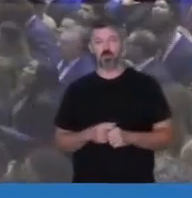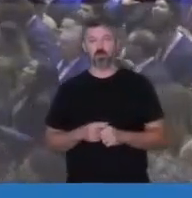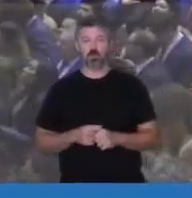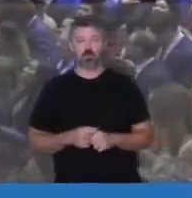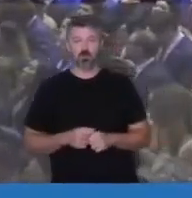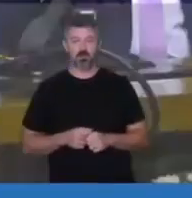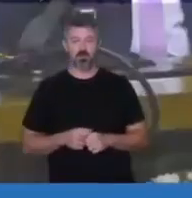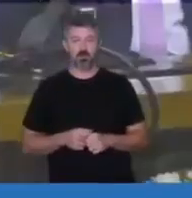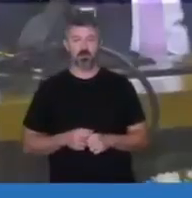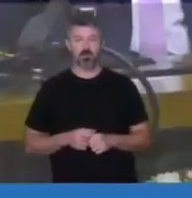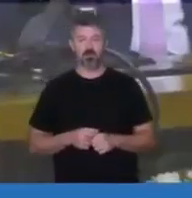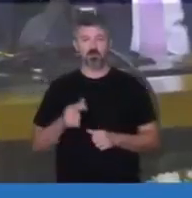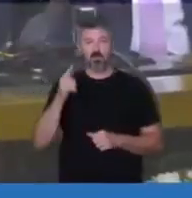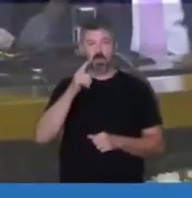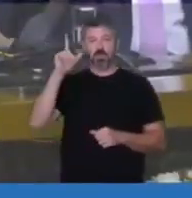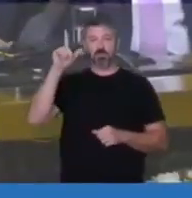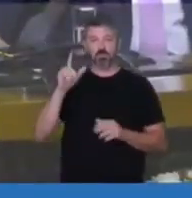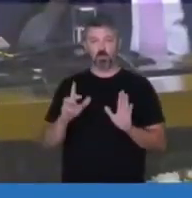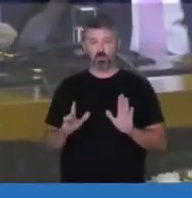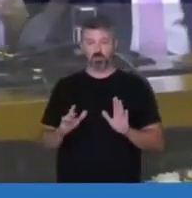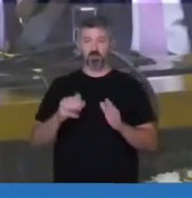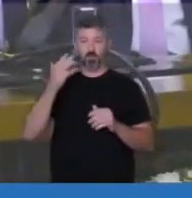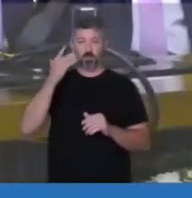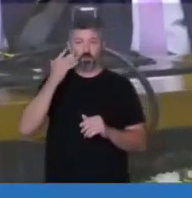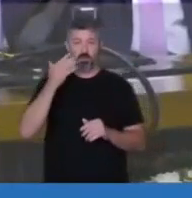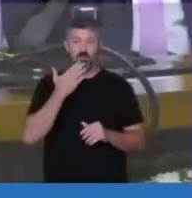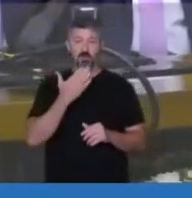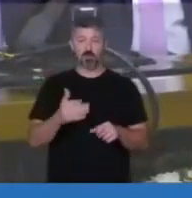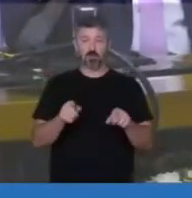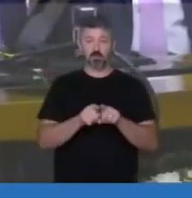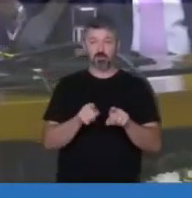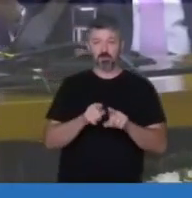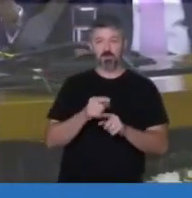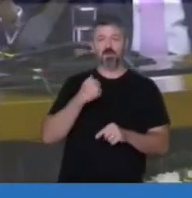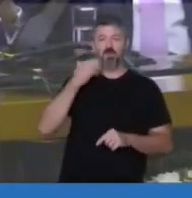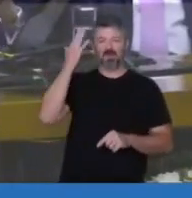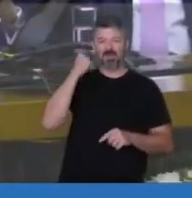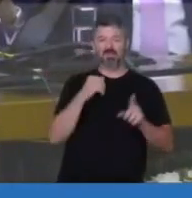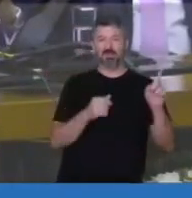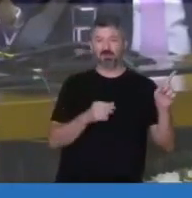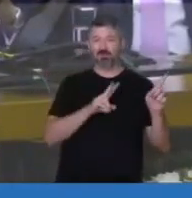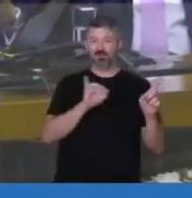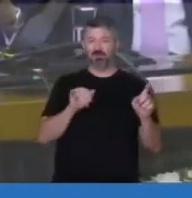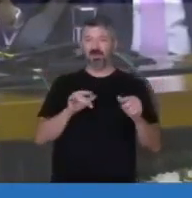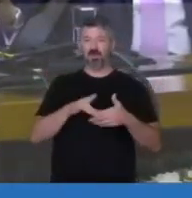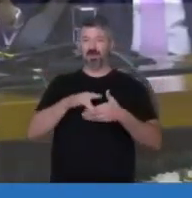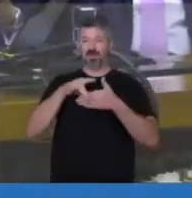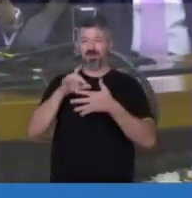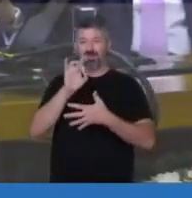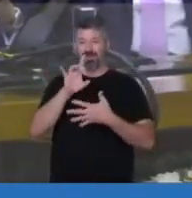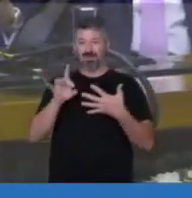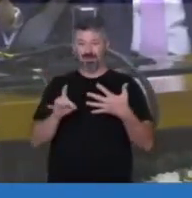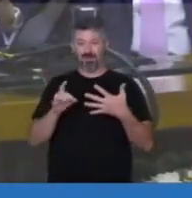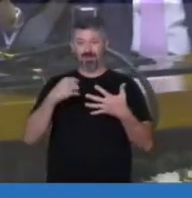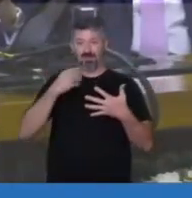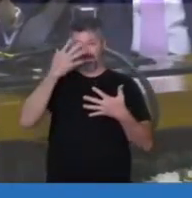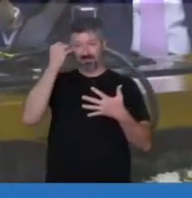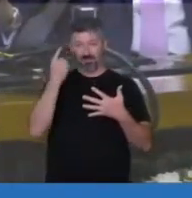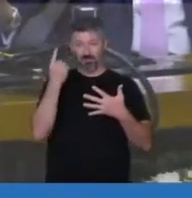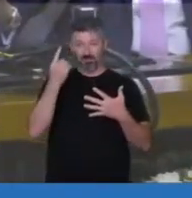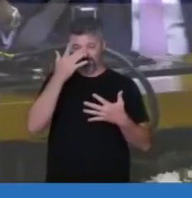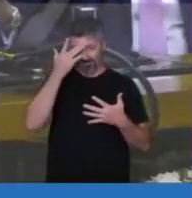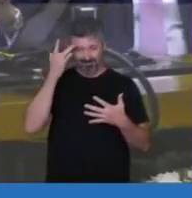alcoólicas também vão ter uma alíquota maior é o que se chama internacionalmente de sugar tax né é o imposto do pecado como disse a Manu